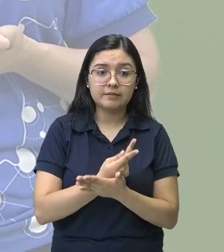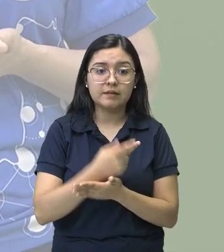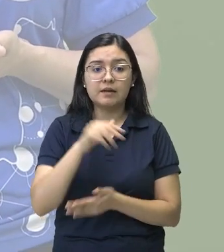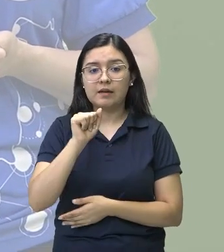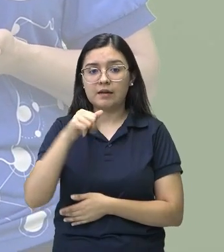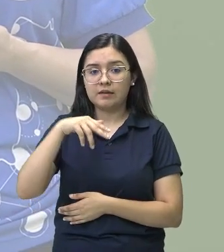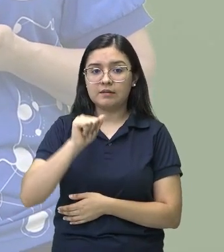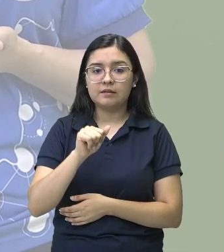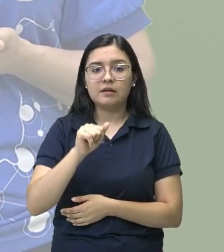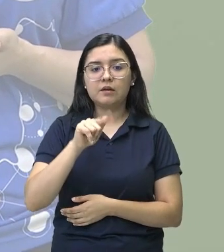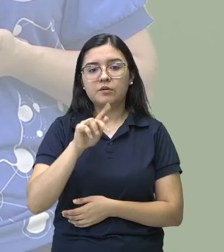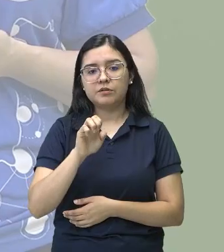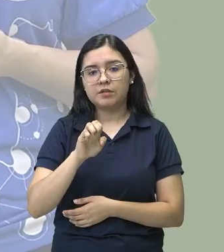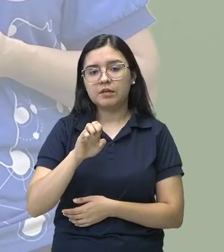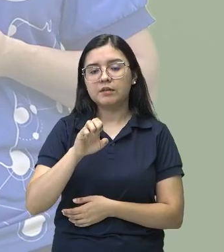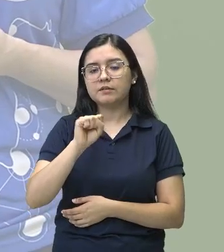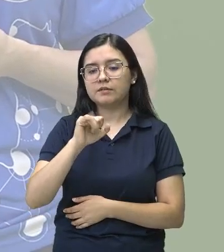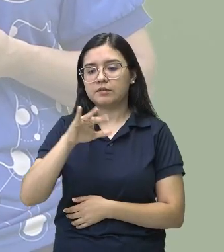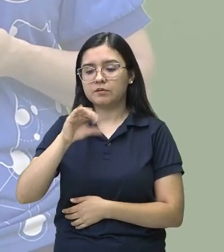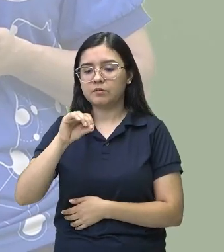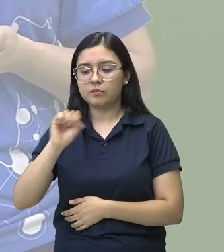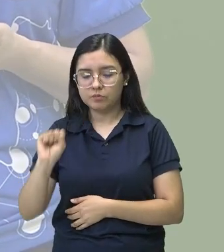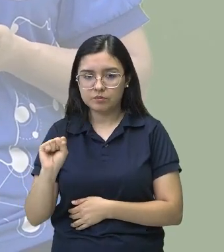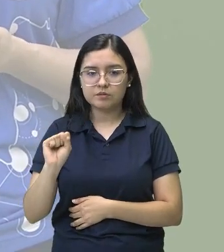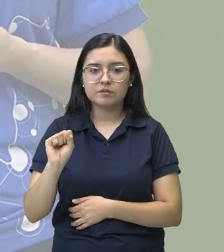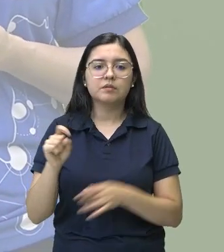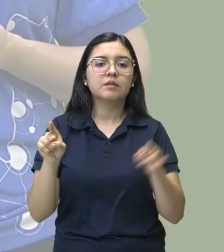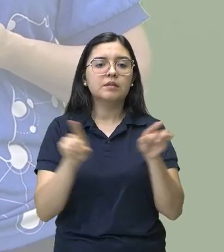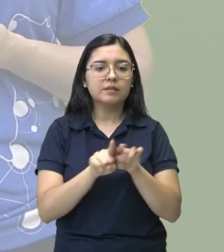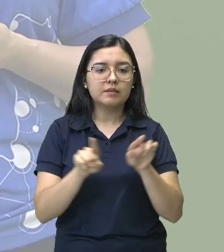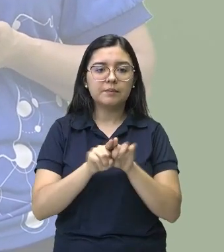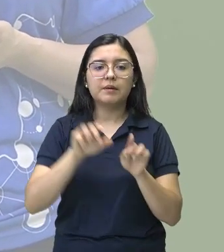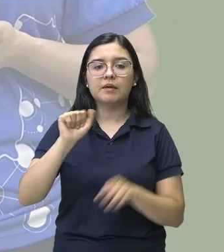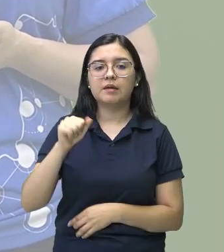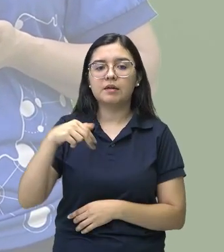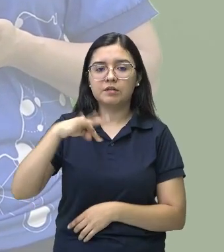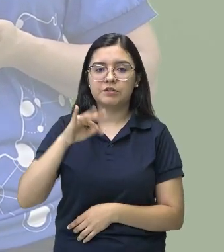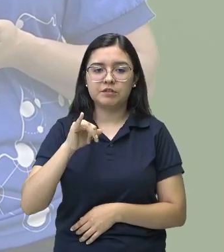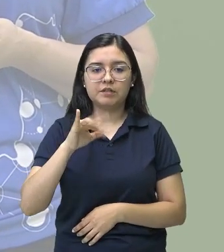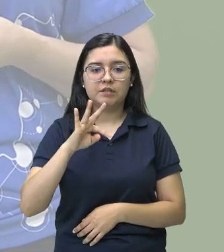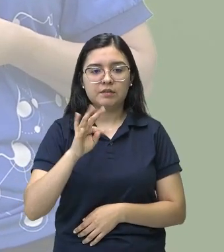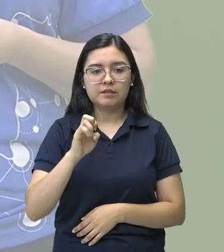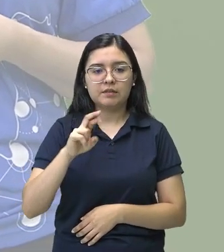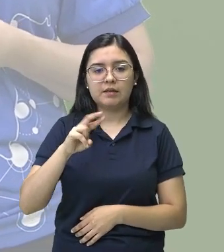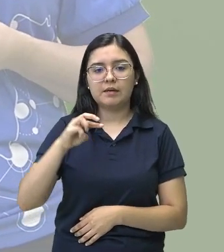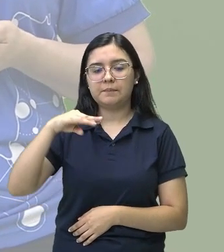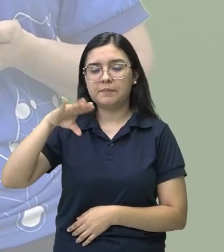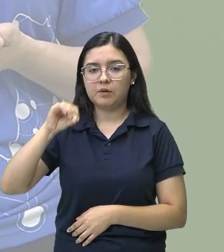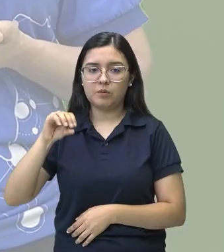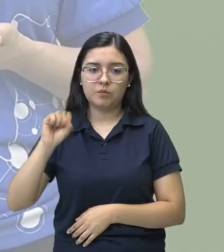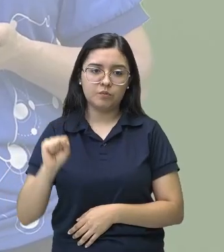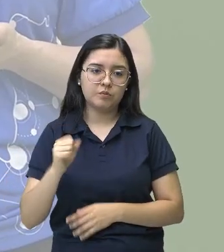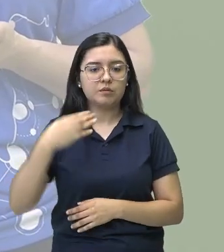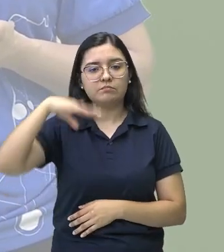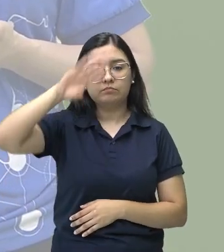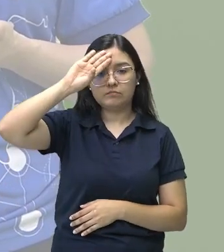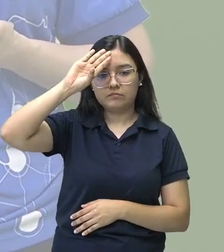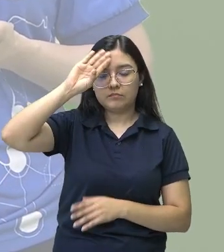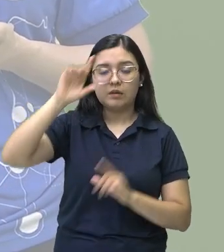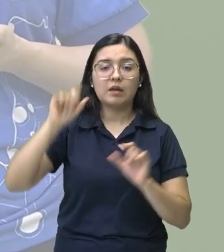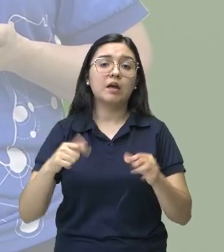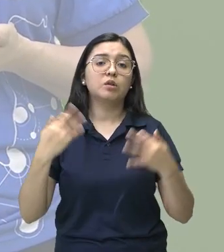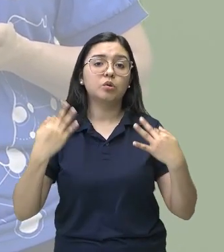os analgésicos, que a gente já estava falando sobre eles, e os antitérmicos, uma vez que tanto a dor quanto